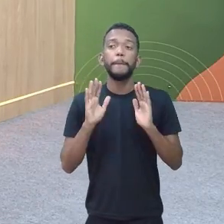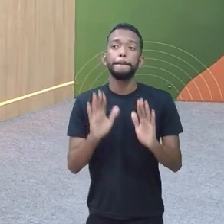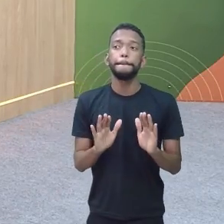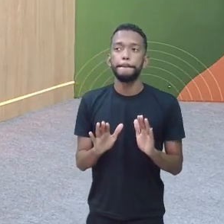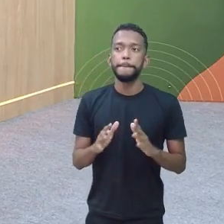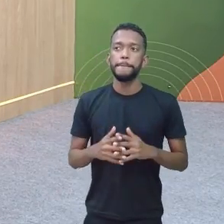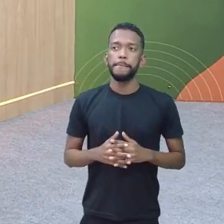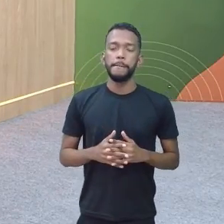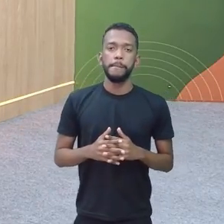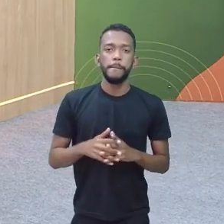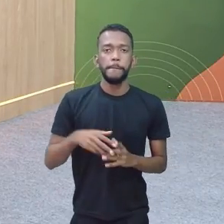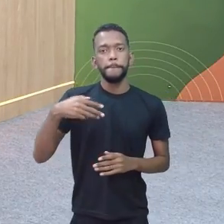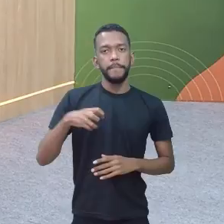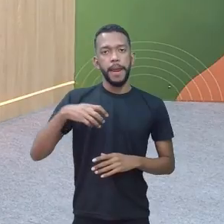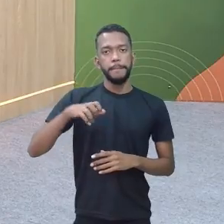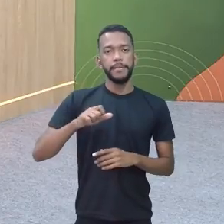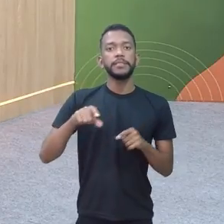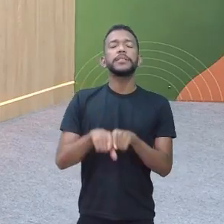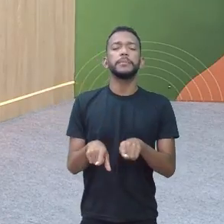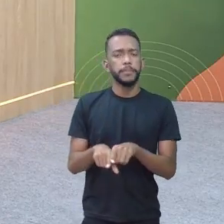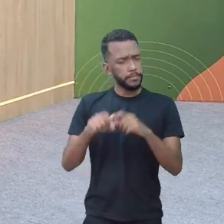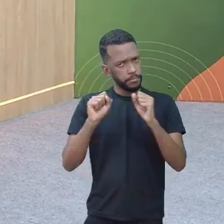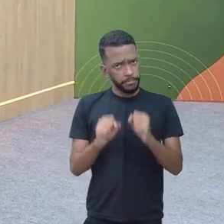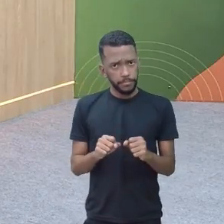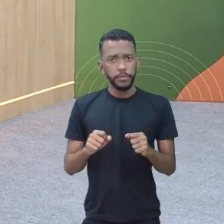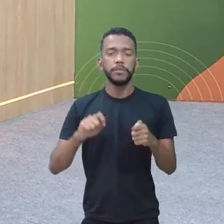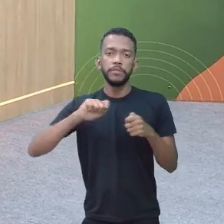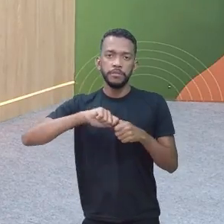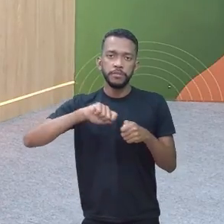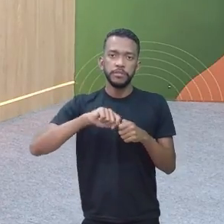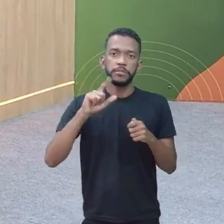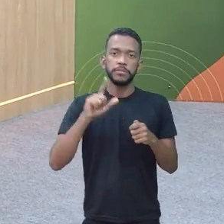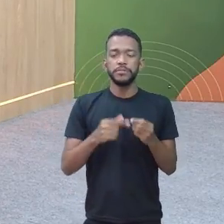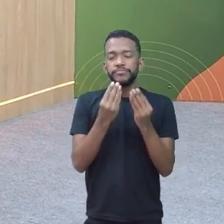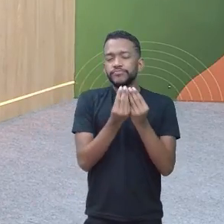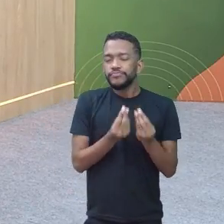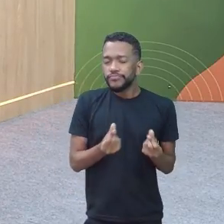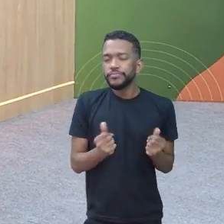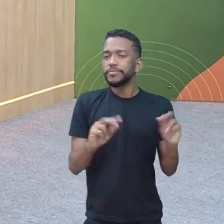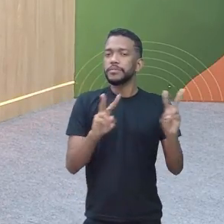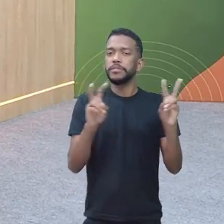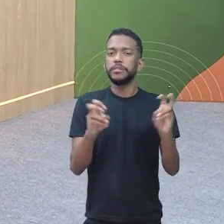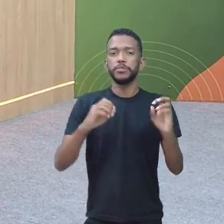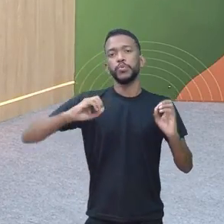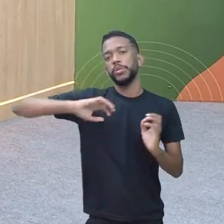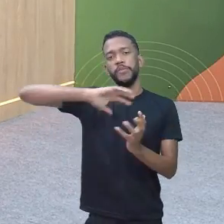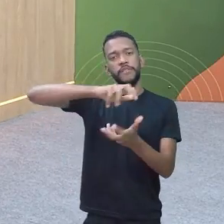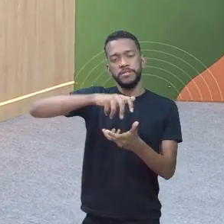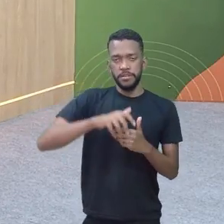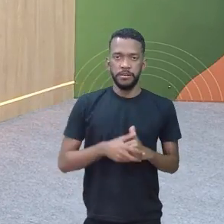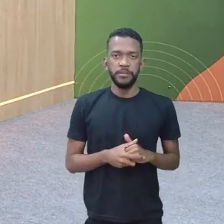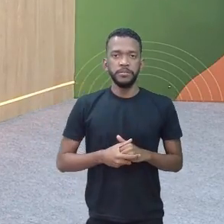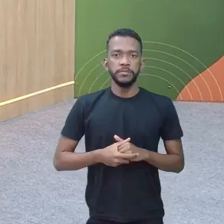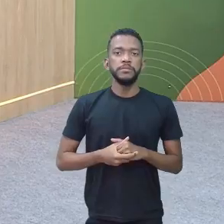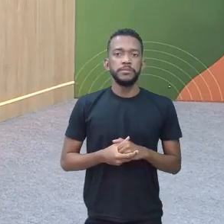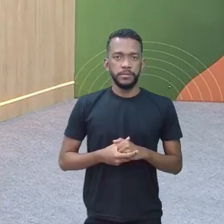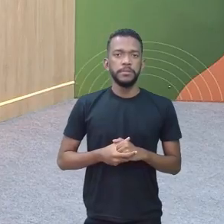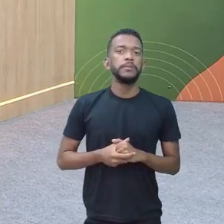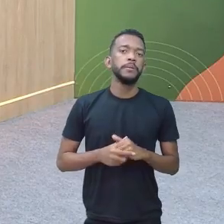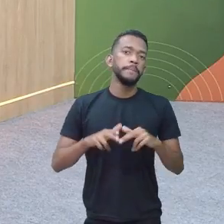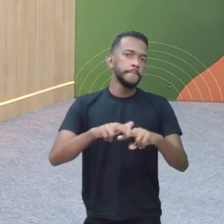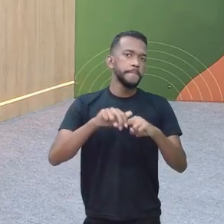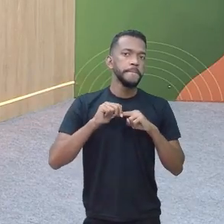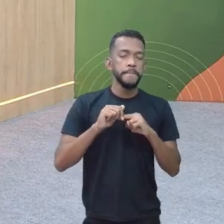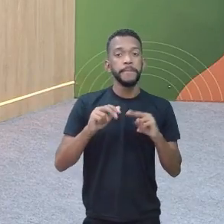Mas os memes também podem ser feitos com relação a assuntos sensíveis e a assuntos universais. Contudo,